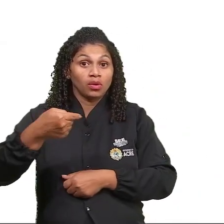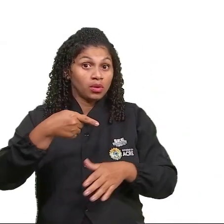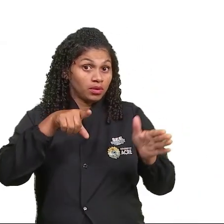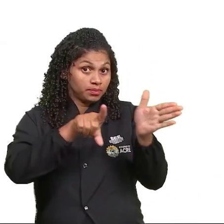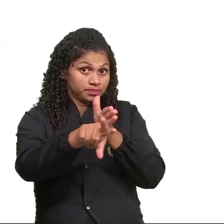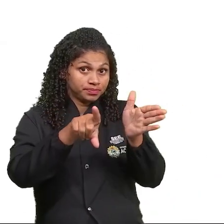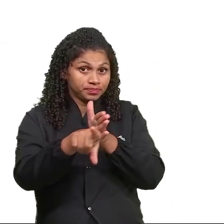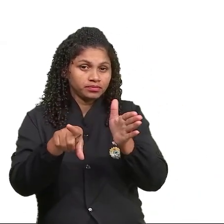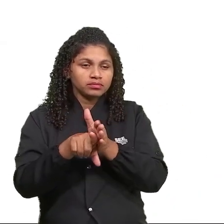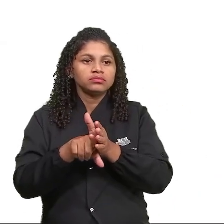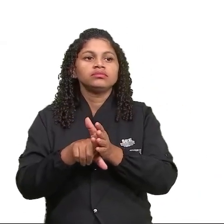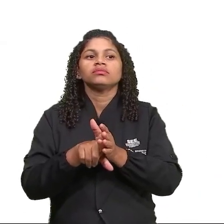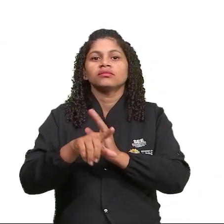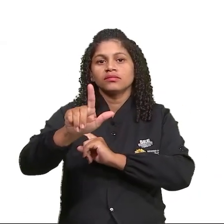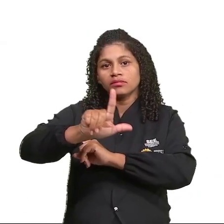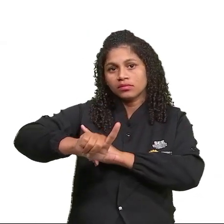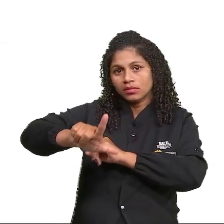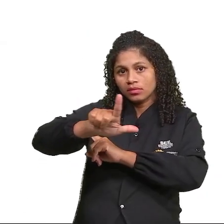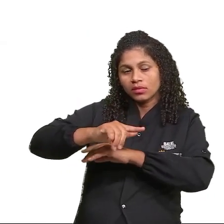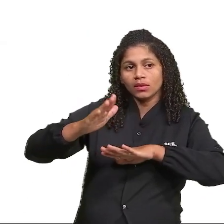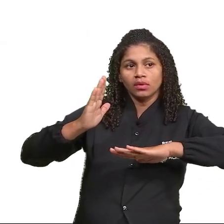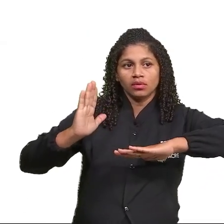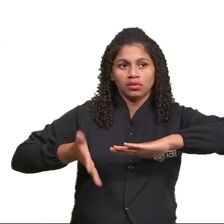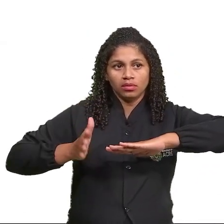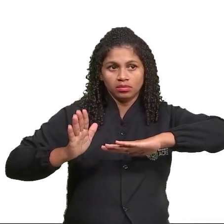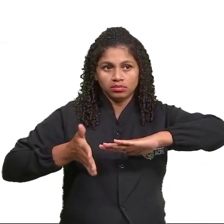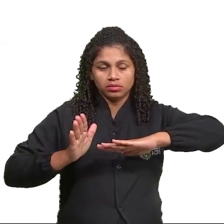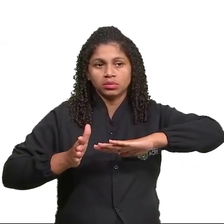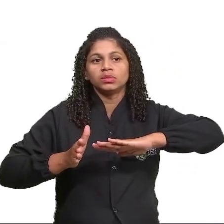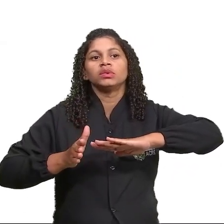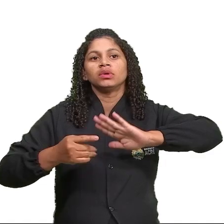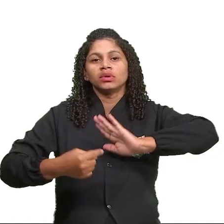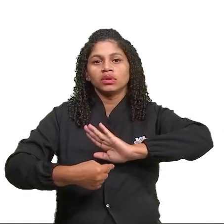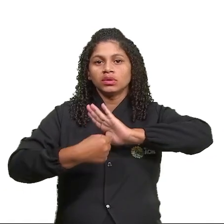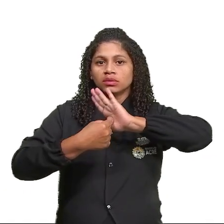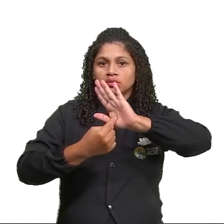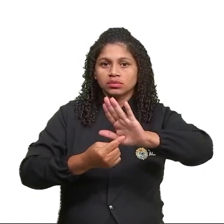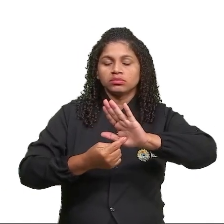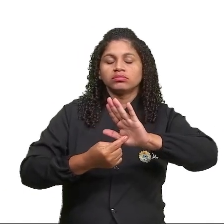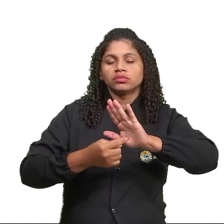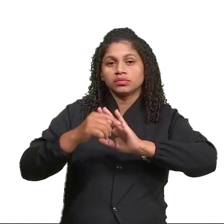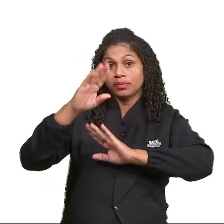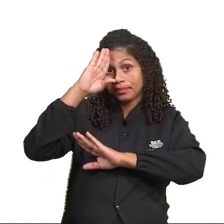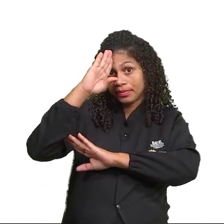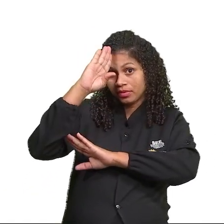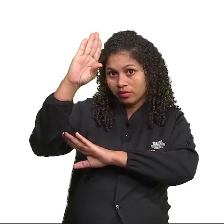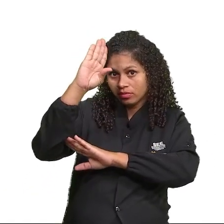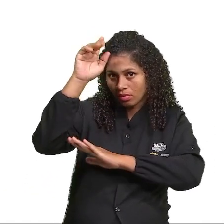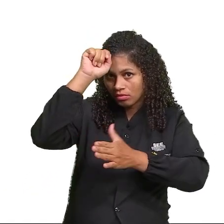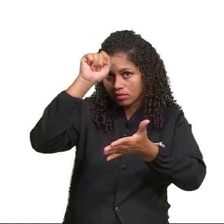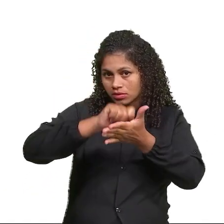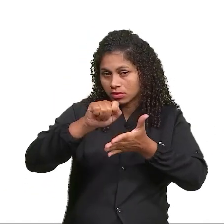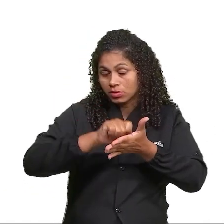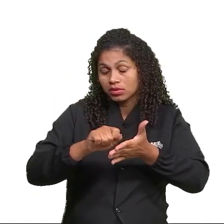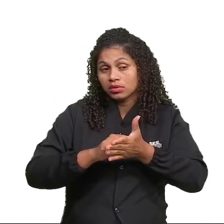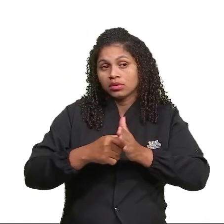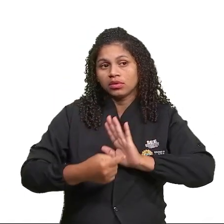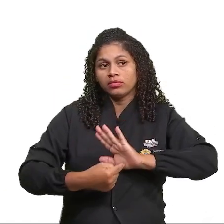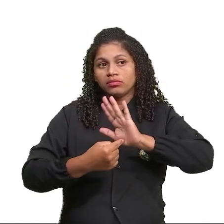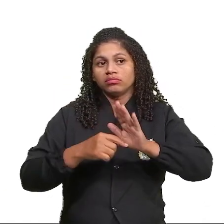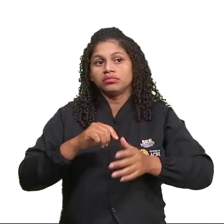literatura contemporânea. A gente tem um texto aqui do Chacal, um dos principais autores desse movimento, que ele fala assim,